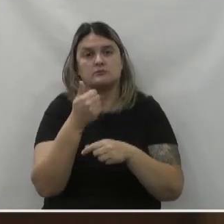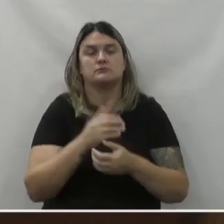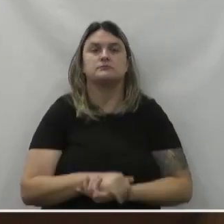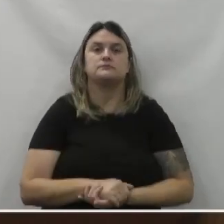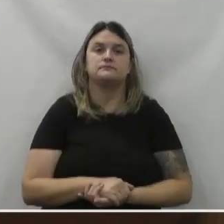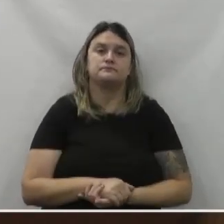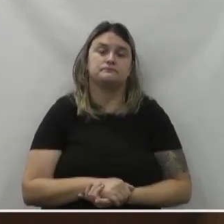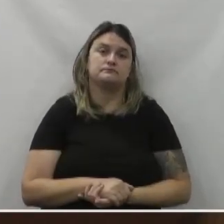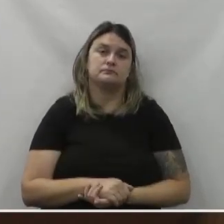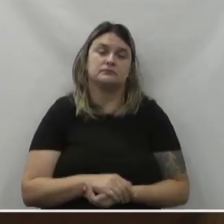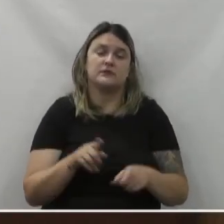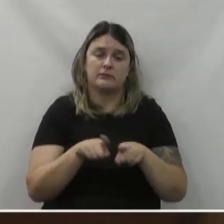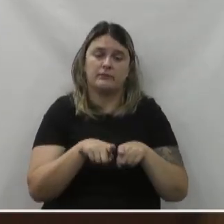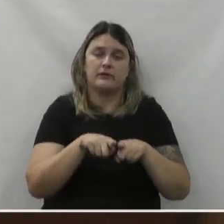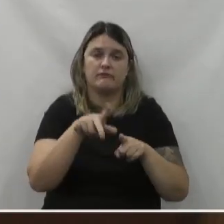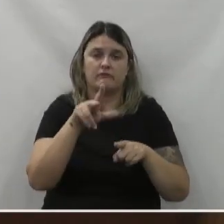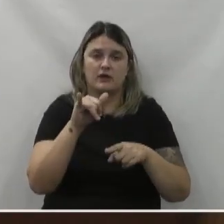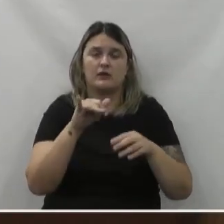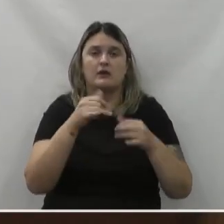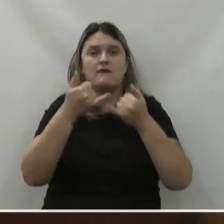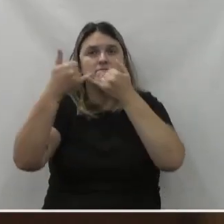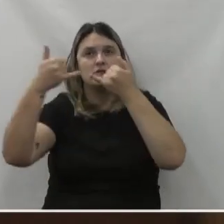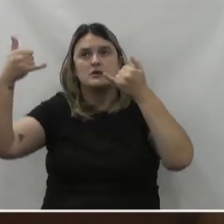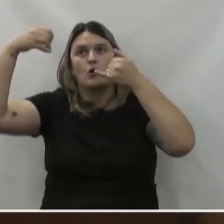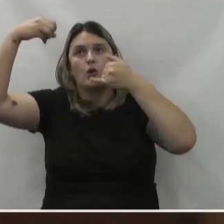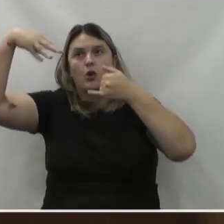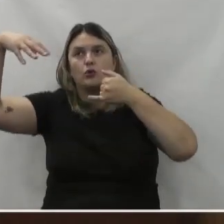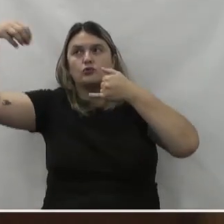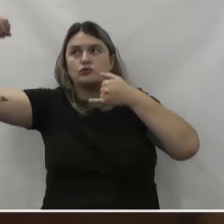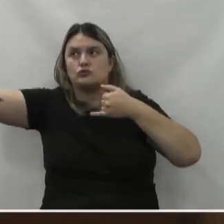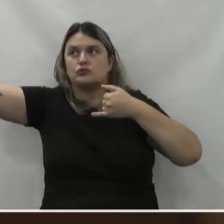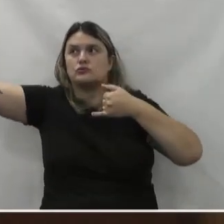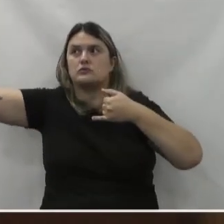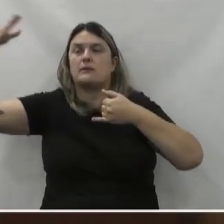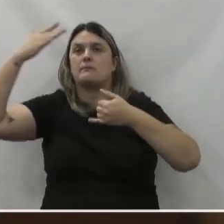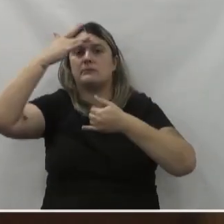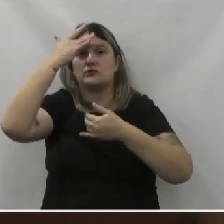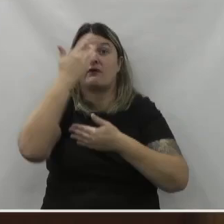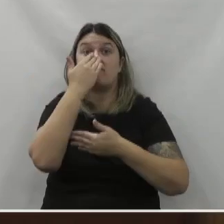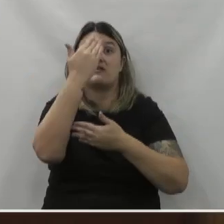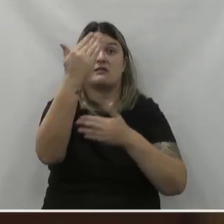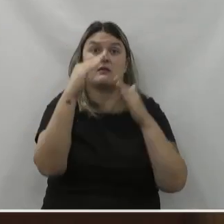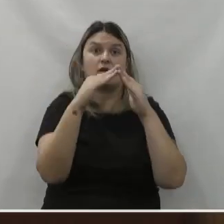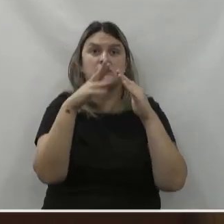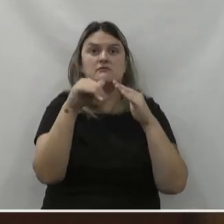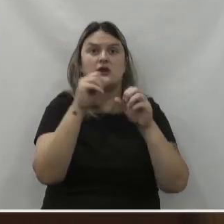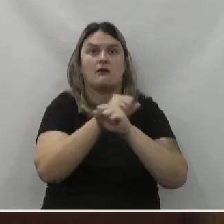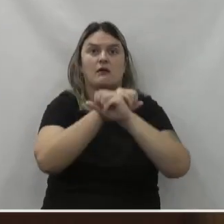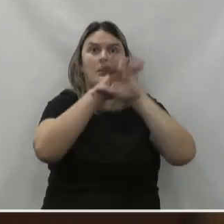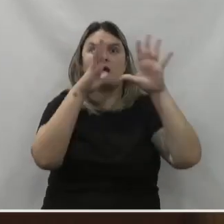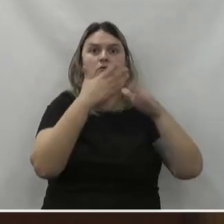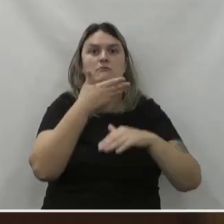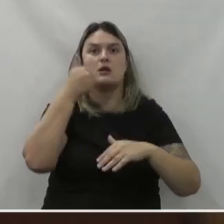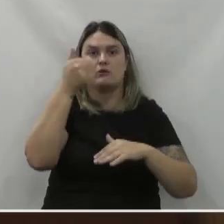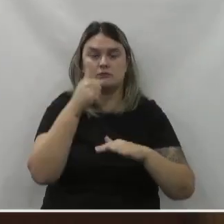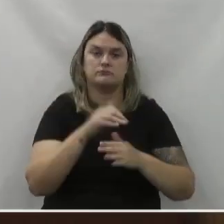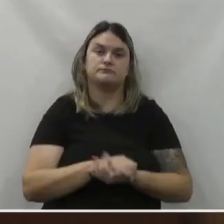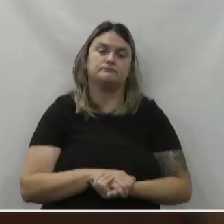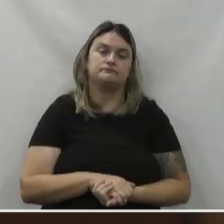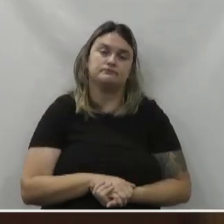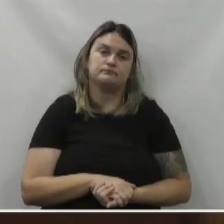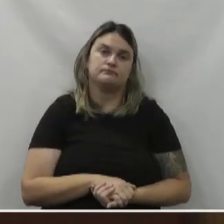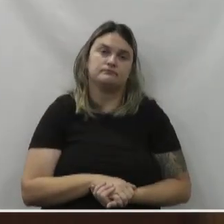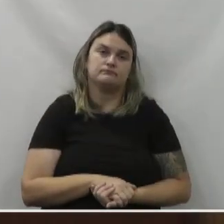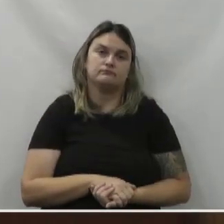melhor. Também vai ser atendido, vai ter essa extensão de rede, então o morador vai ter aí essa iluminação na frente de casa. Então a gente visa isso, né? A